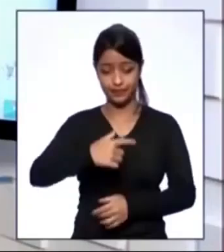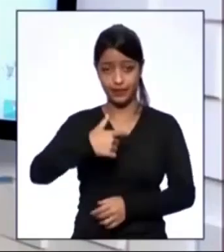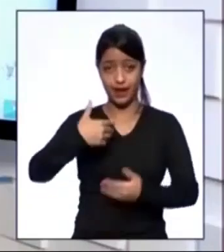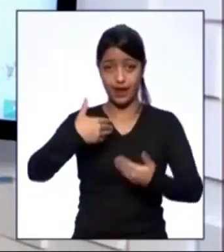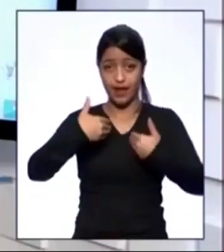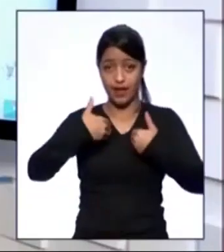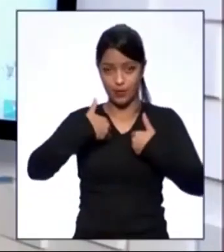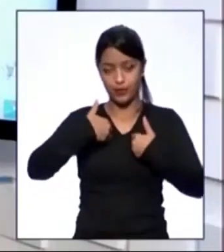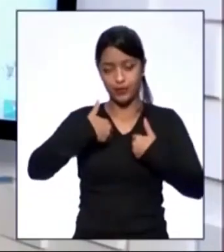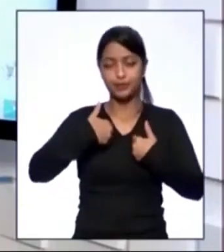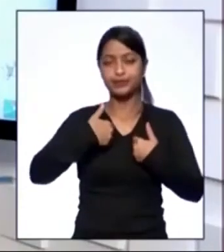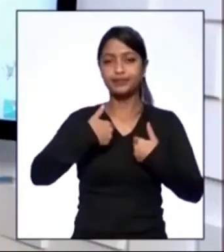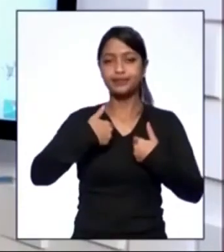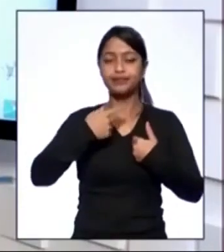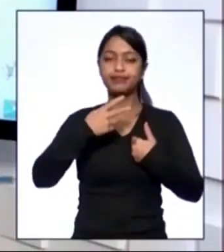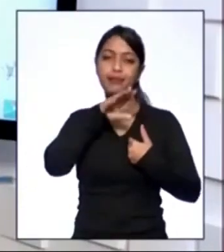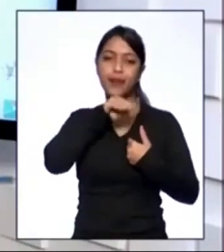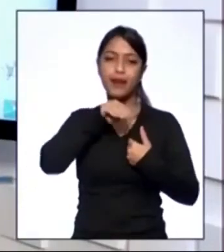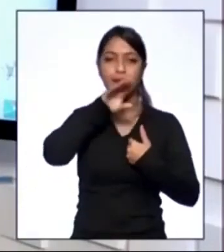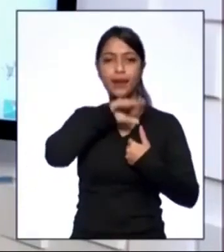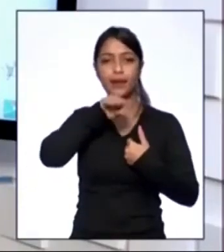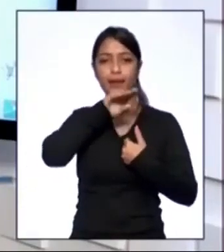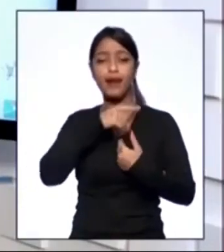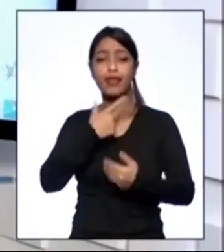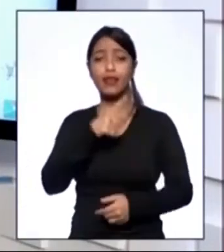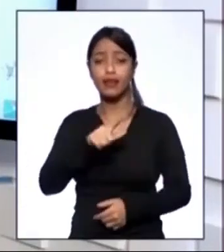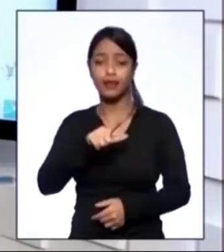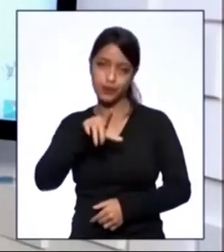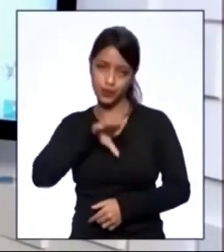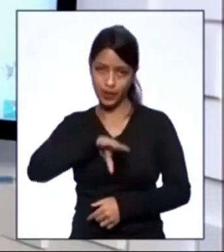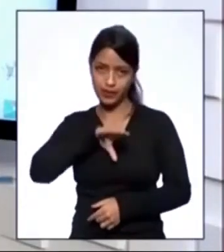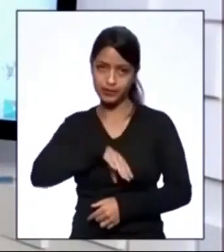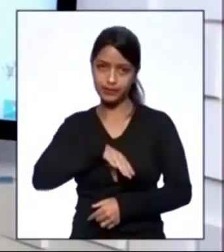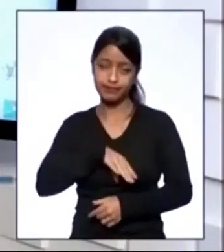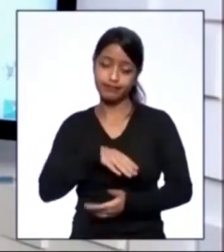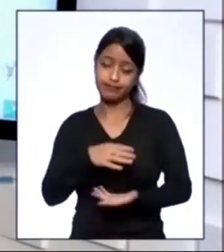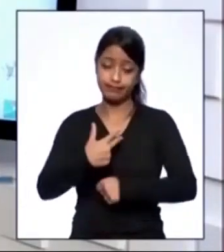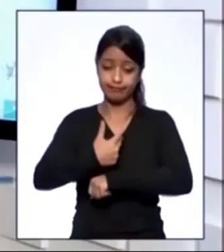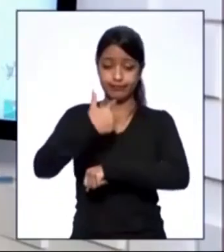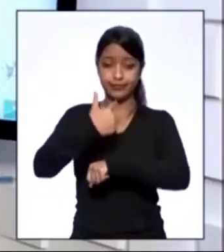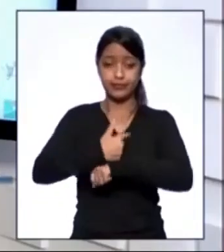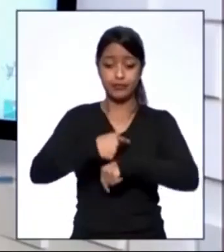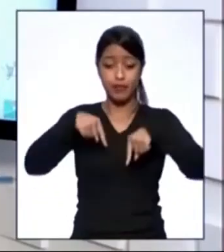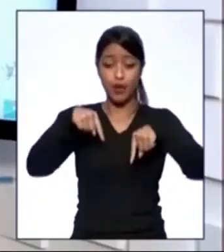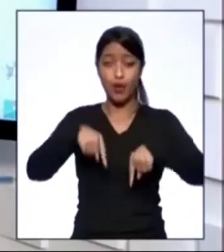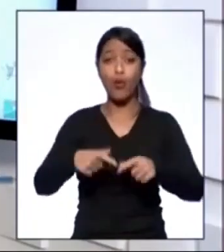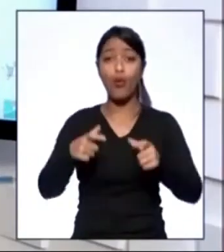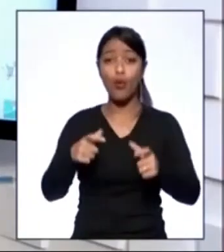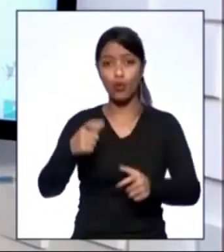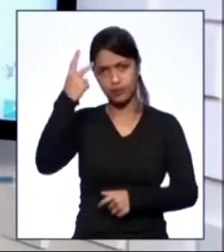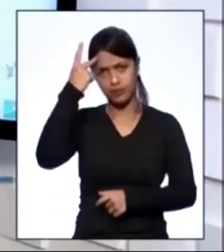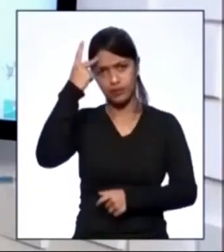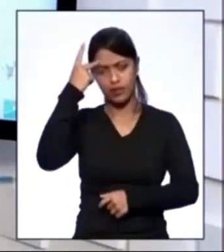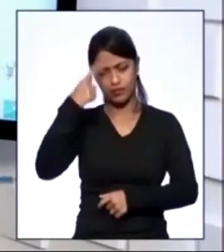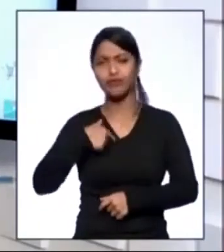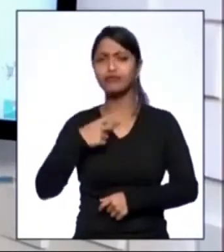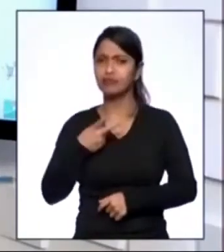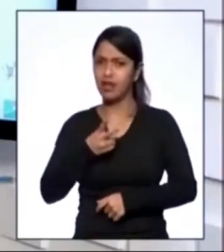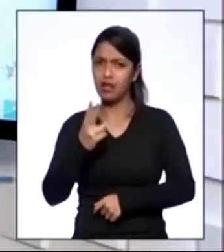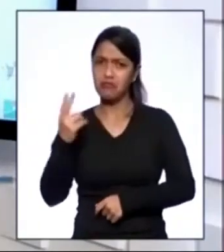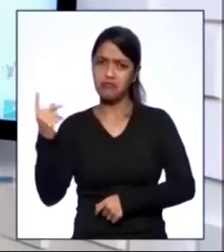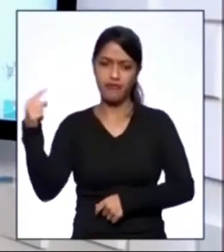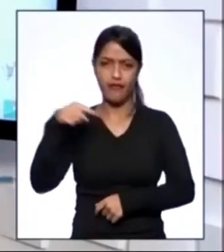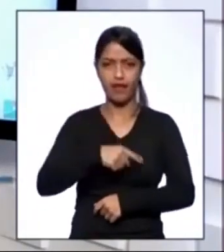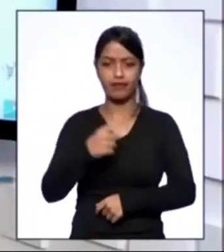língua portuguesa, estou aqui, agora eu estou em São Paulo, né, gravando a aula tal, e venho muito a São Paulo. Então, eu